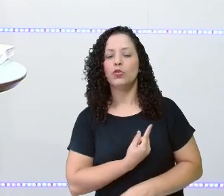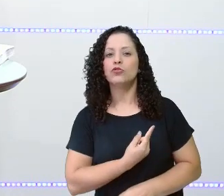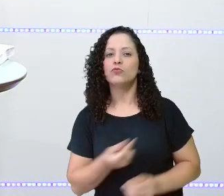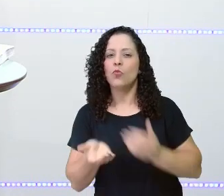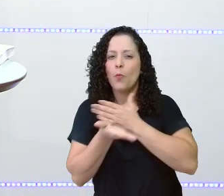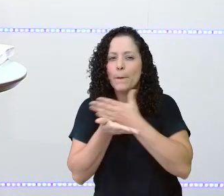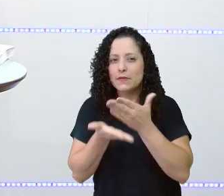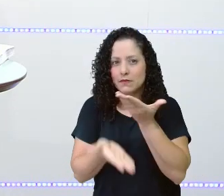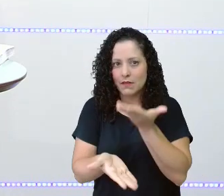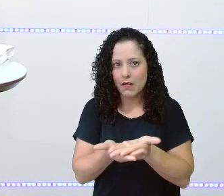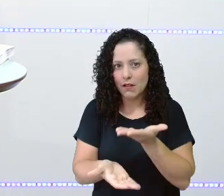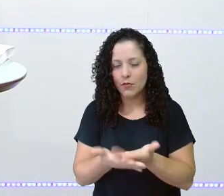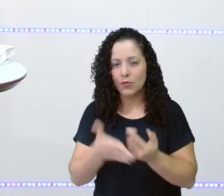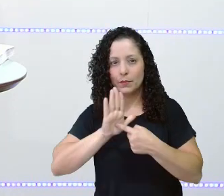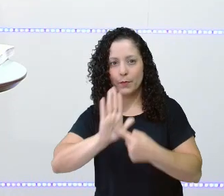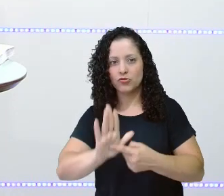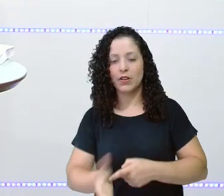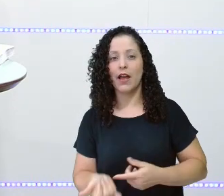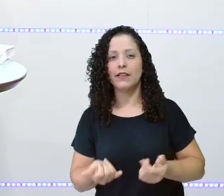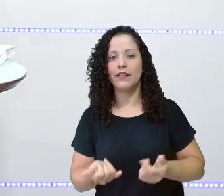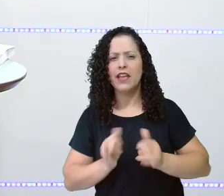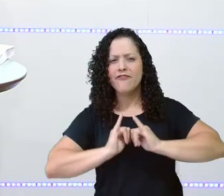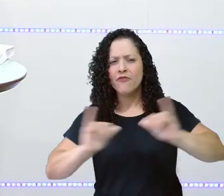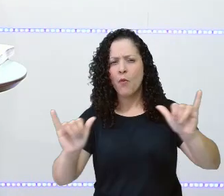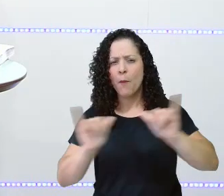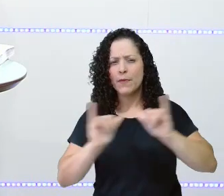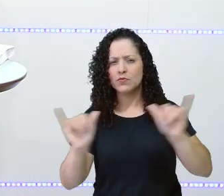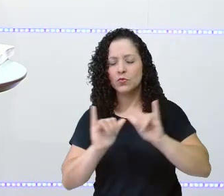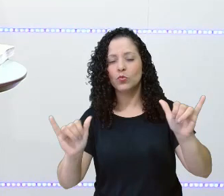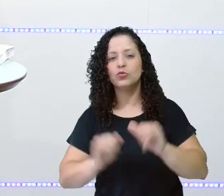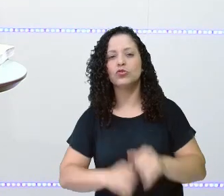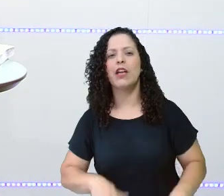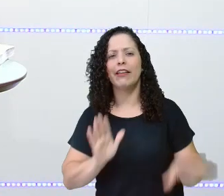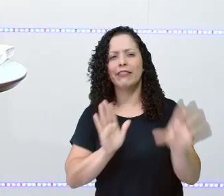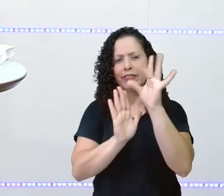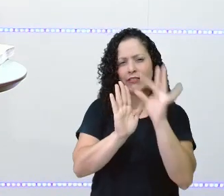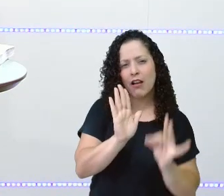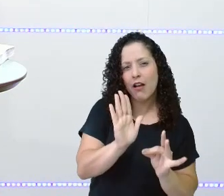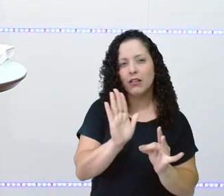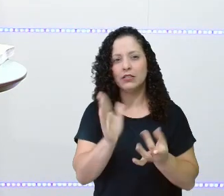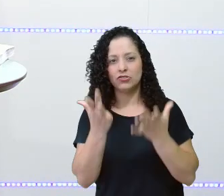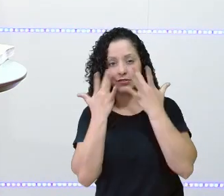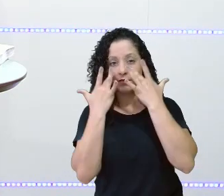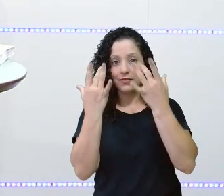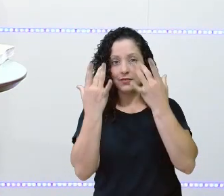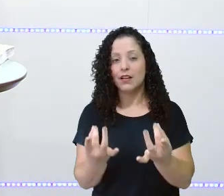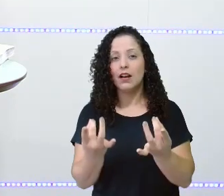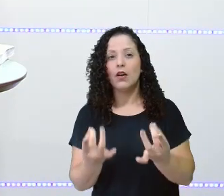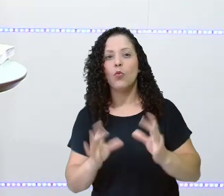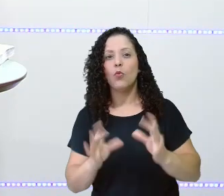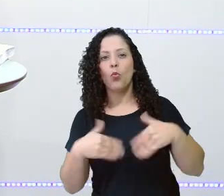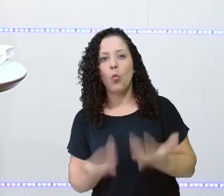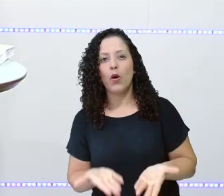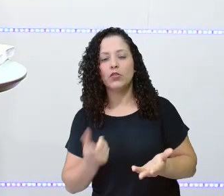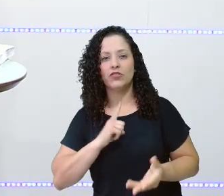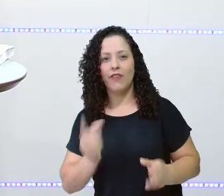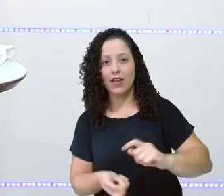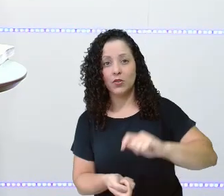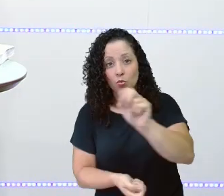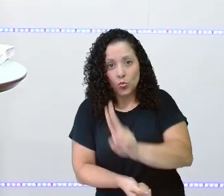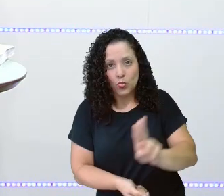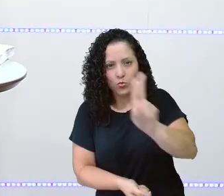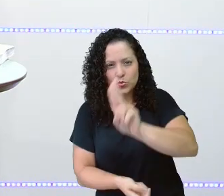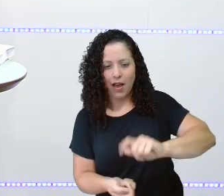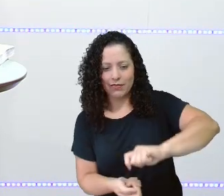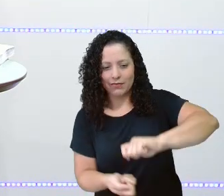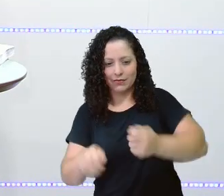fala, trazer algumas informações sobre detalhes que a gente precisa prestar atenção quando a gente vai configurar esse material. Na verdade,